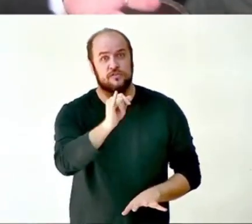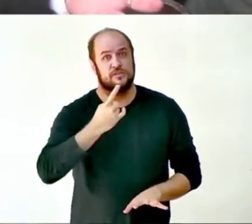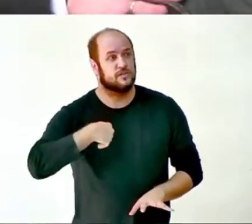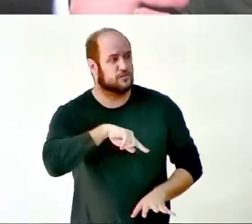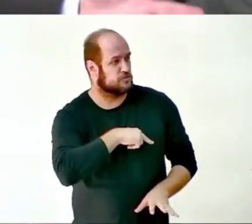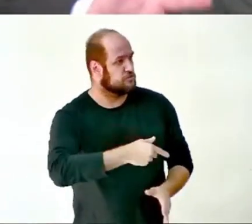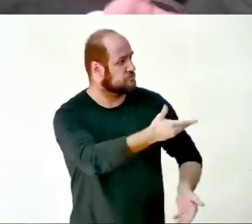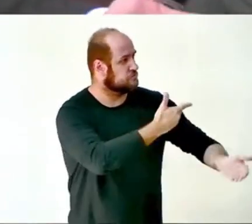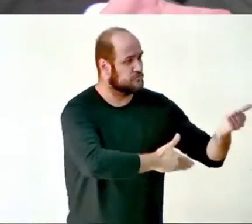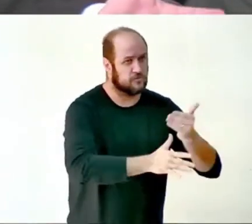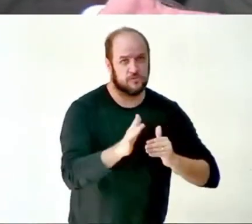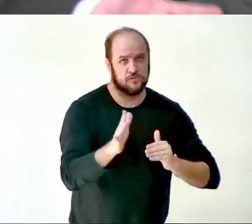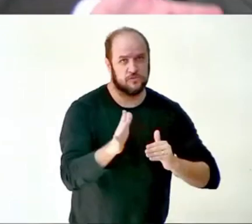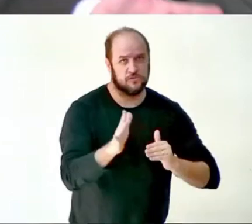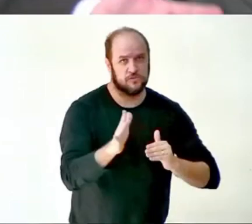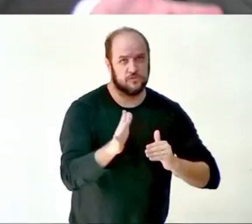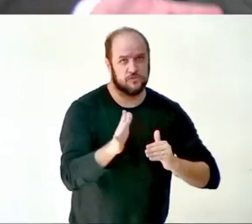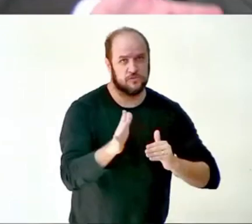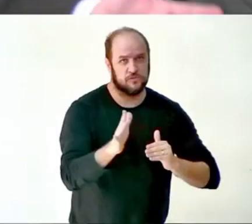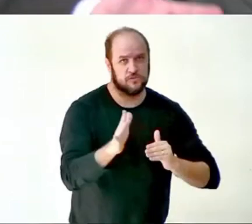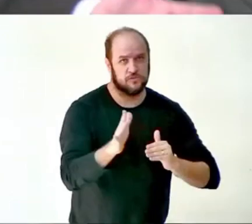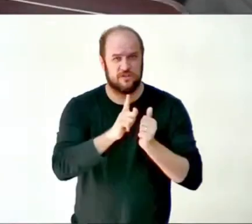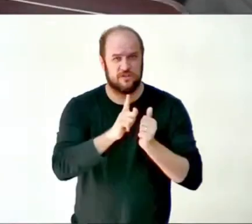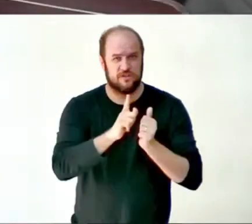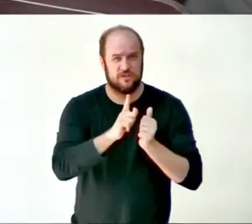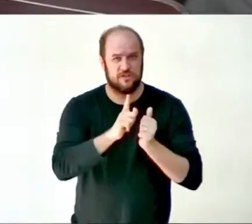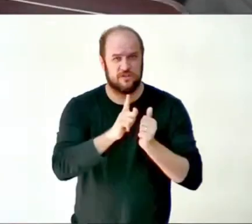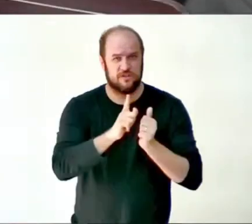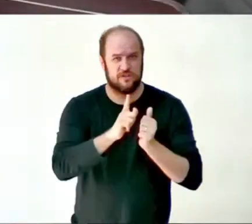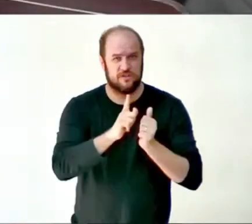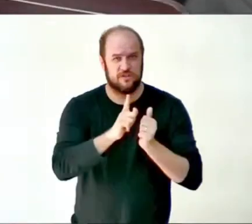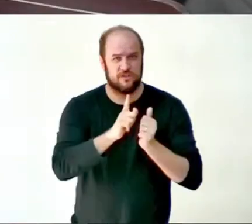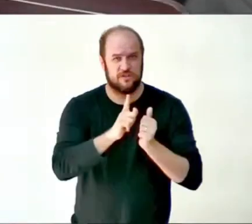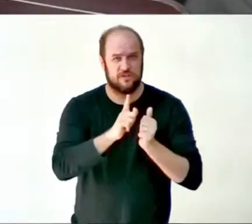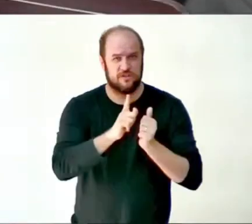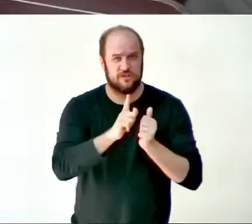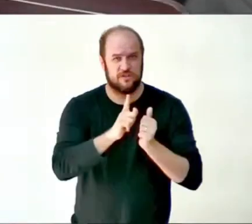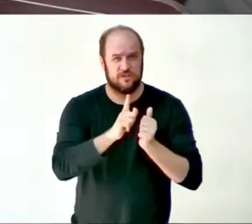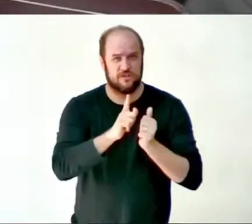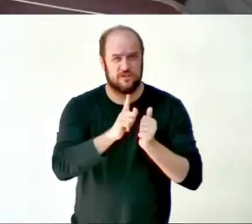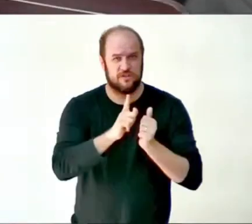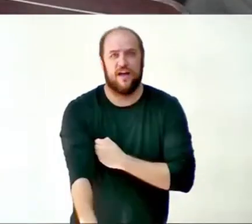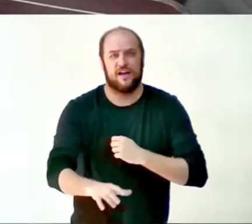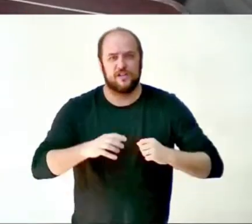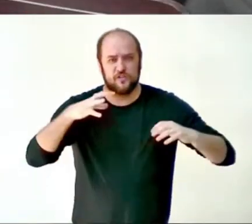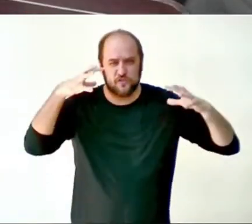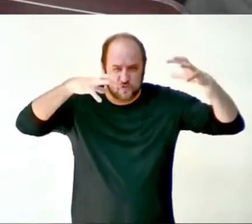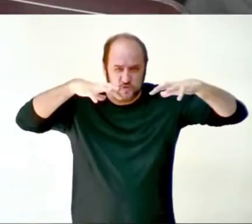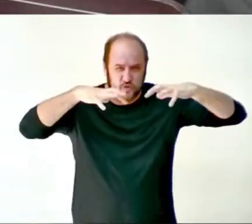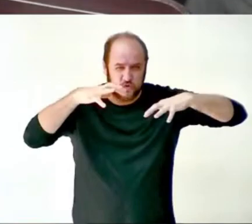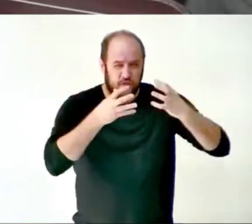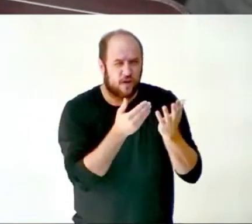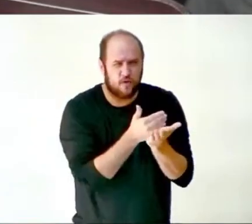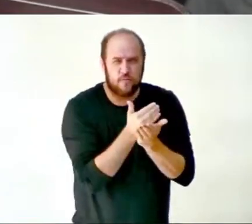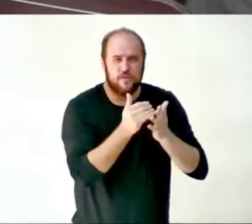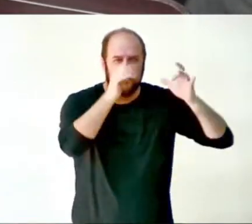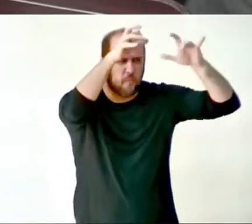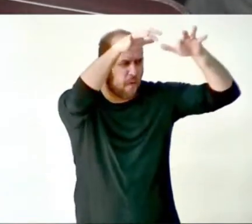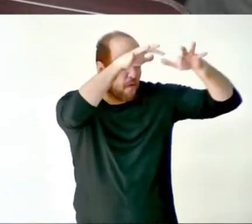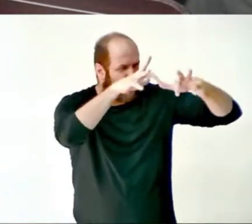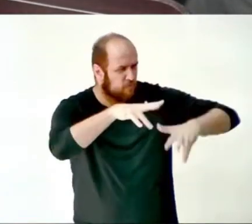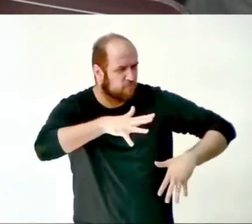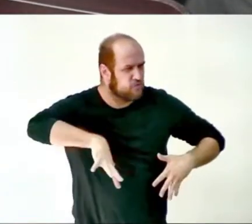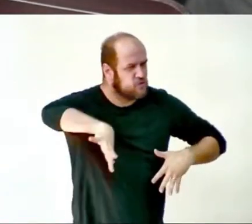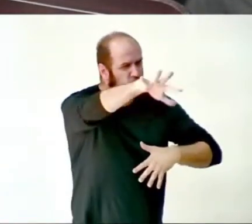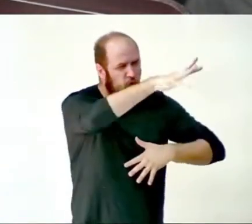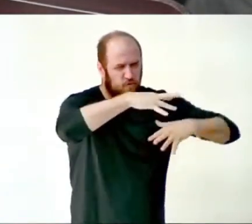aqui e caísse uma água, uma chuva, e a mesma chuva, a mesma essência da chuva estivesse em todos